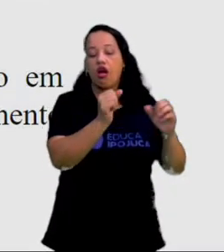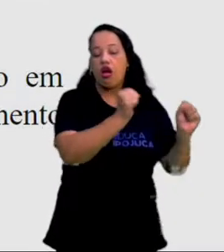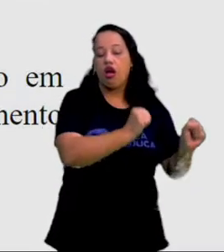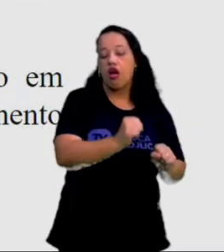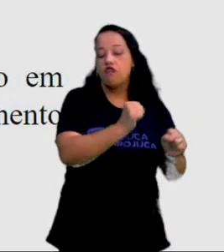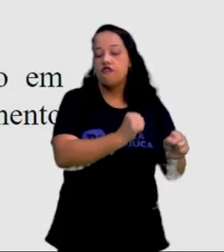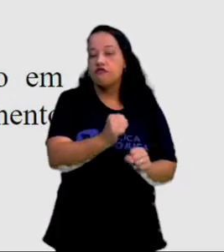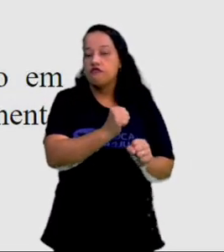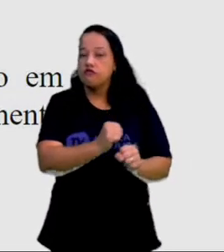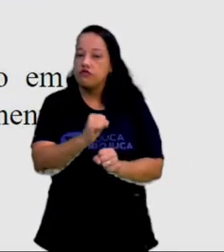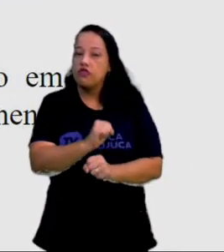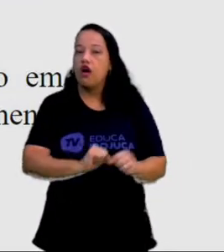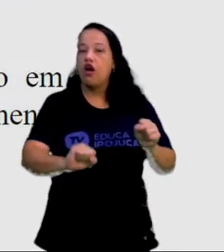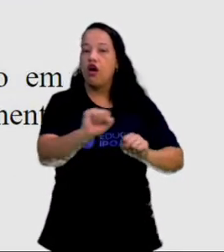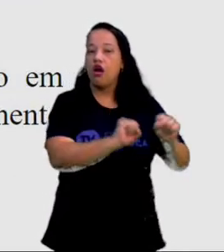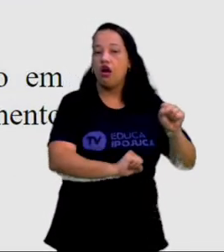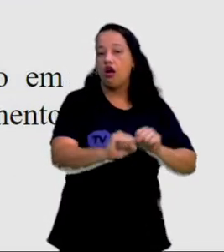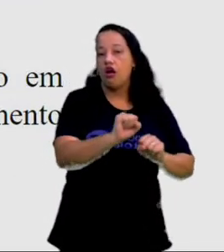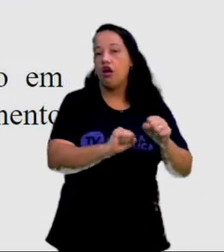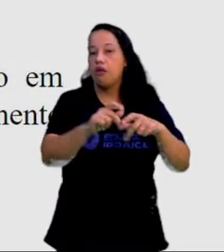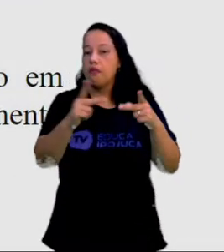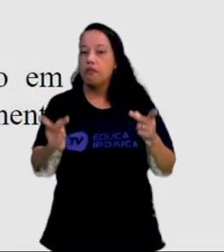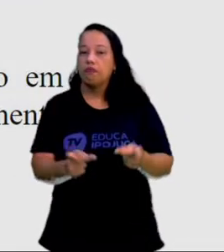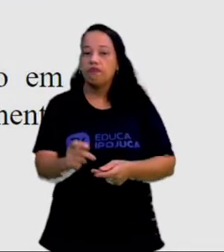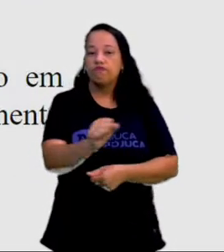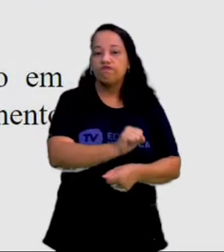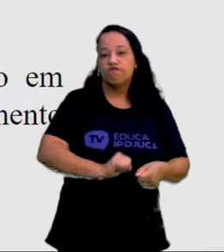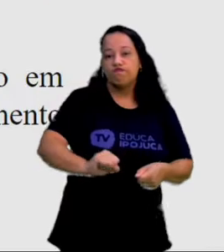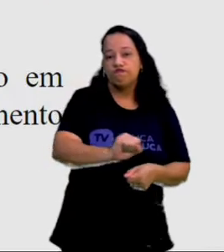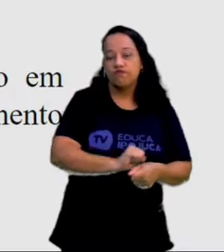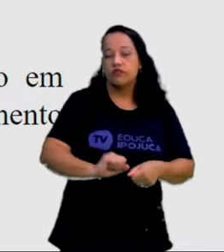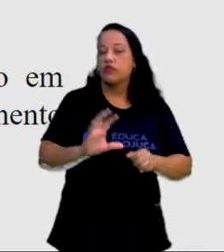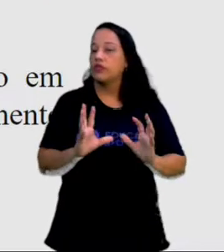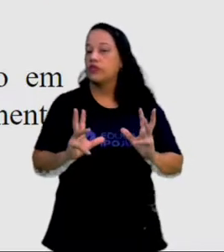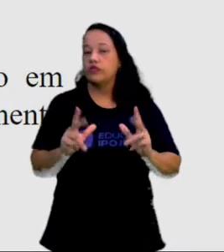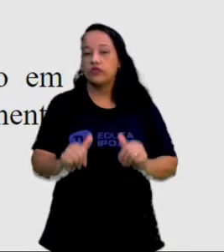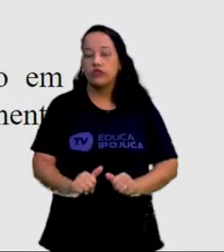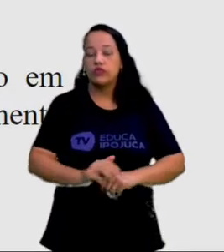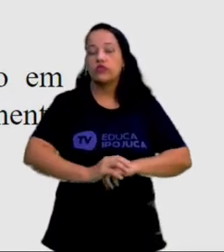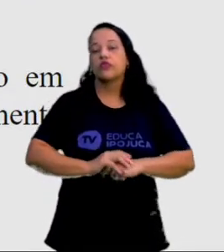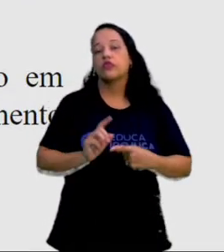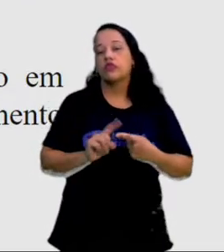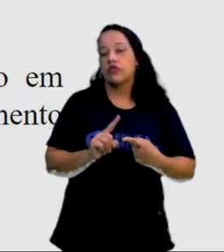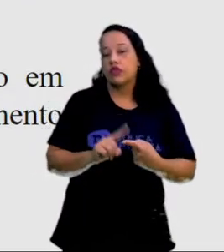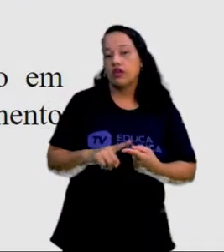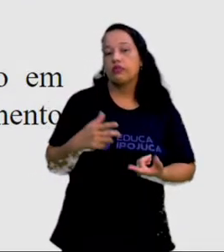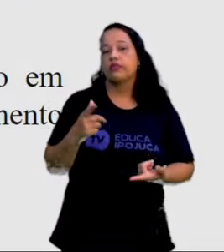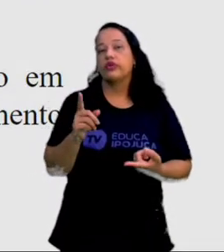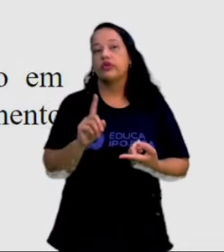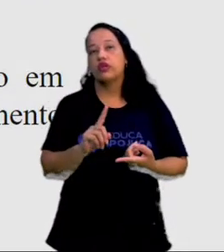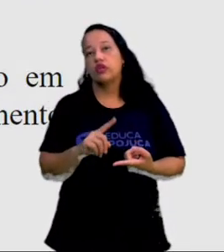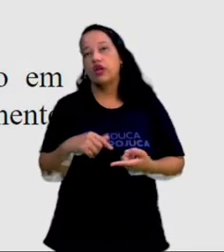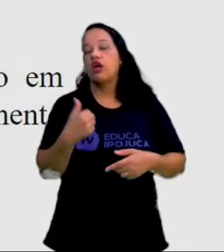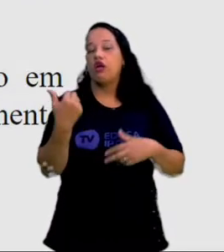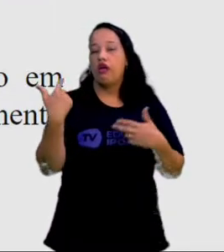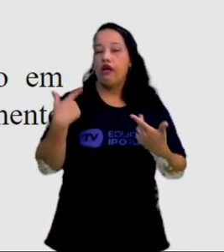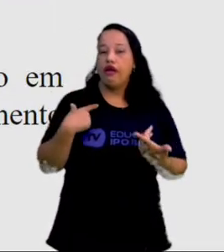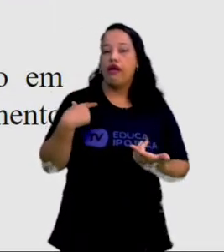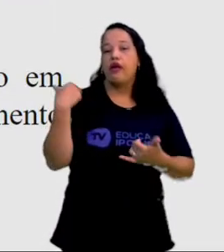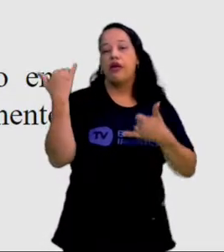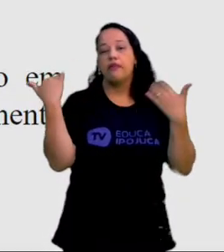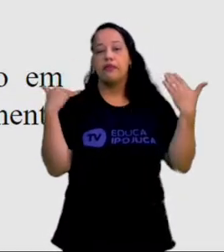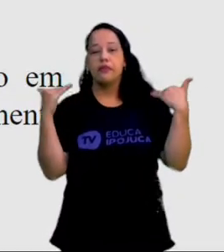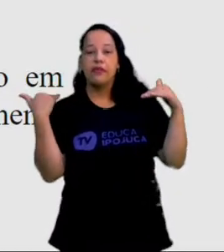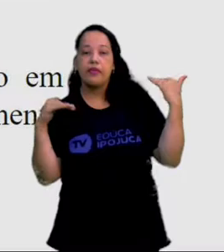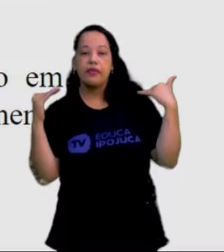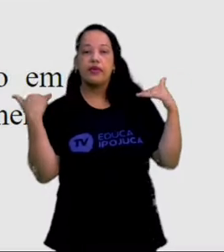como varrer a casa, por exemplo, lavar os pratos. A demanda energética voltada a atender as atividades de lazer e tempo livre,